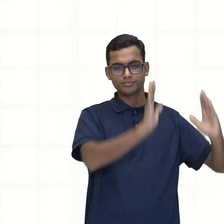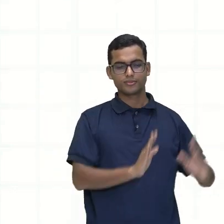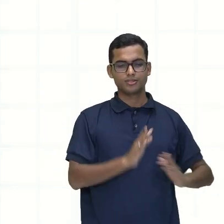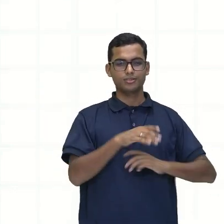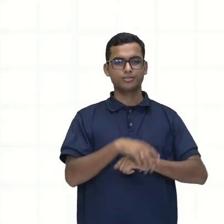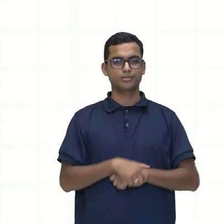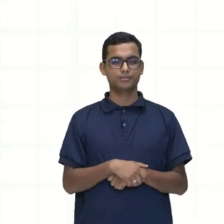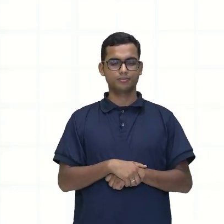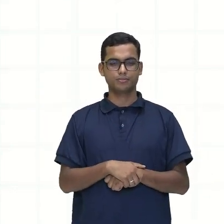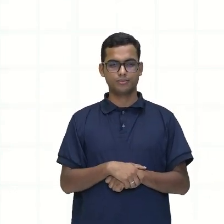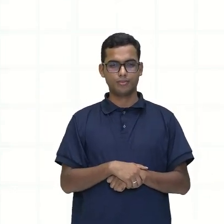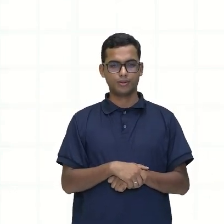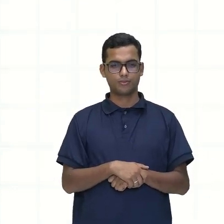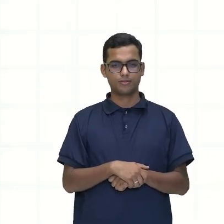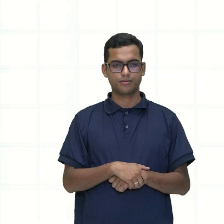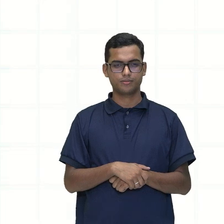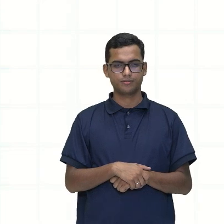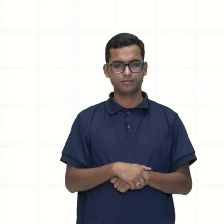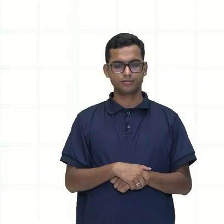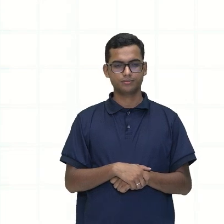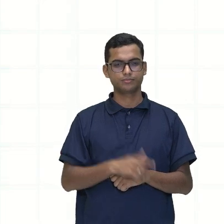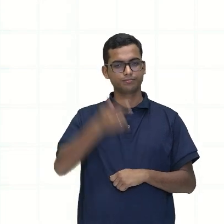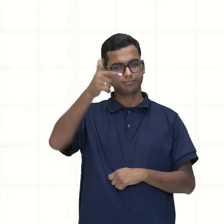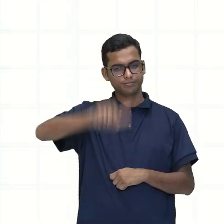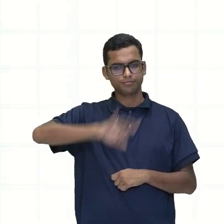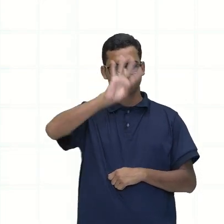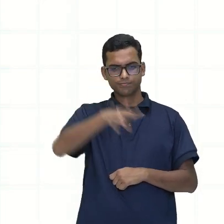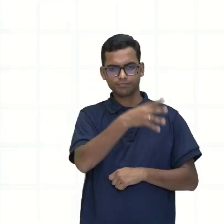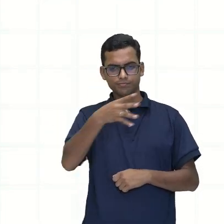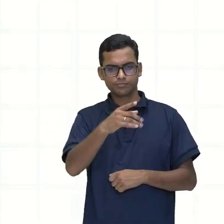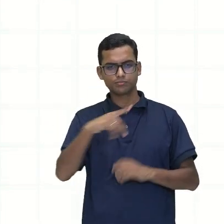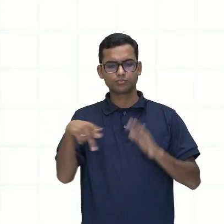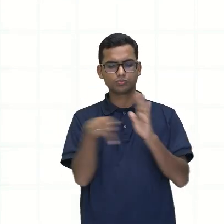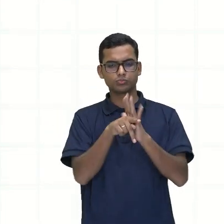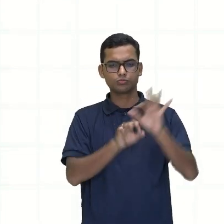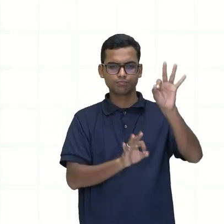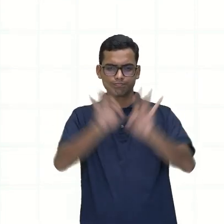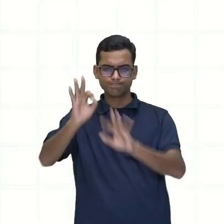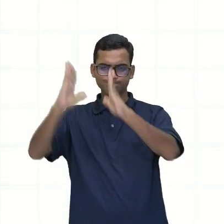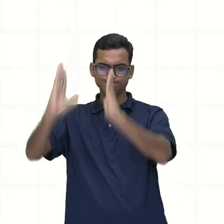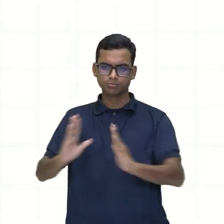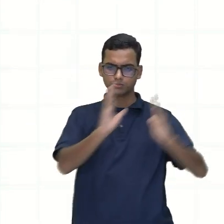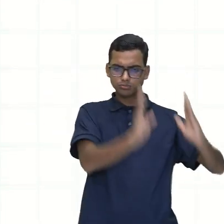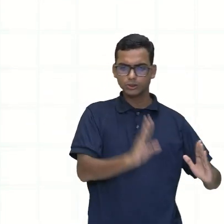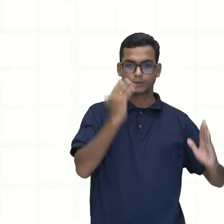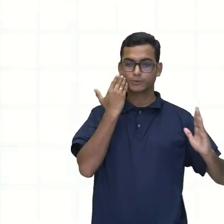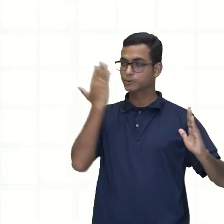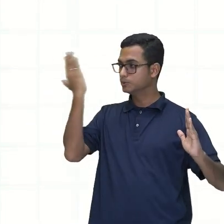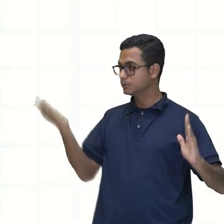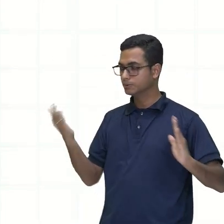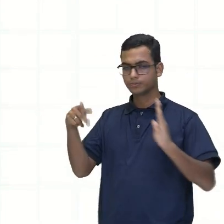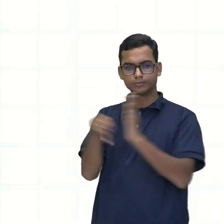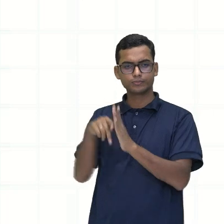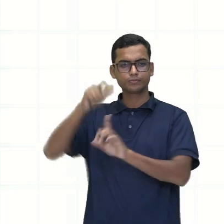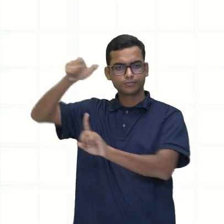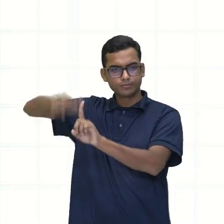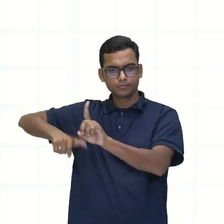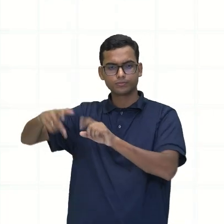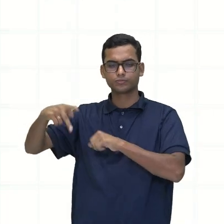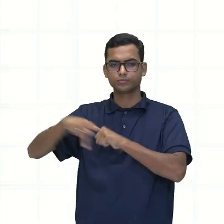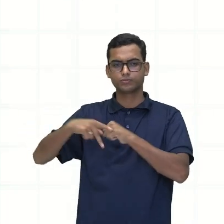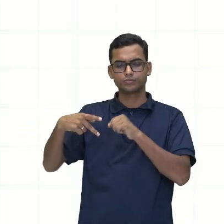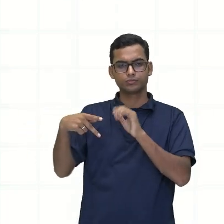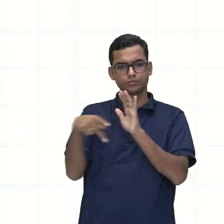colocou novamente aqui, não é? A tabelinha com a coluna dos pronomes com função de sujeito, que vocês já relembraram, que é o